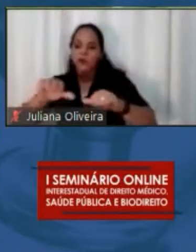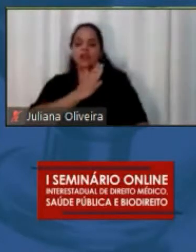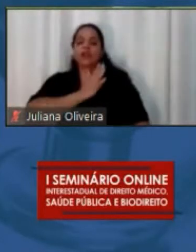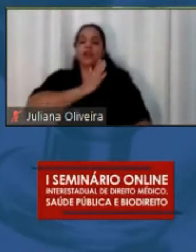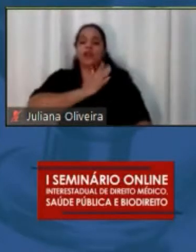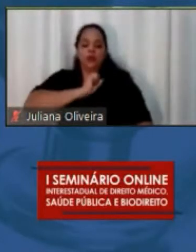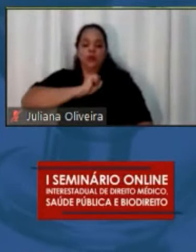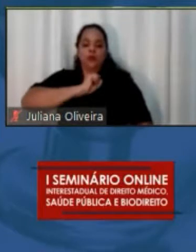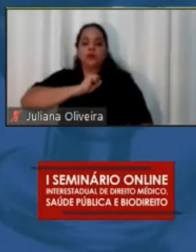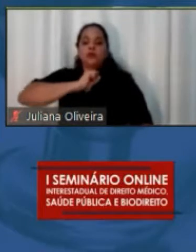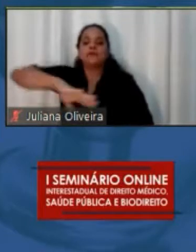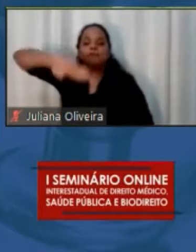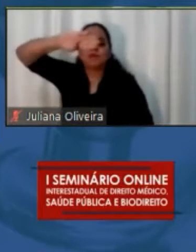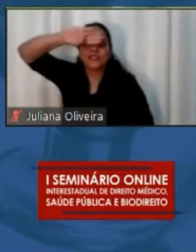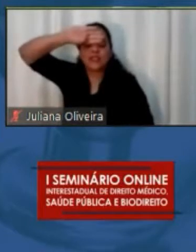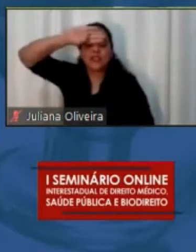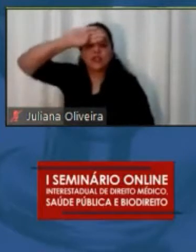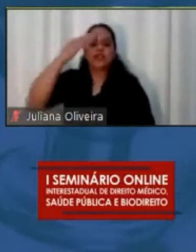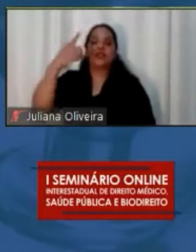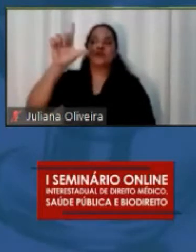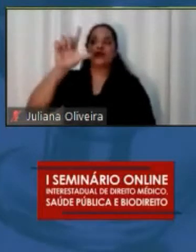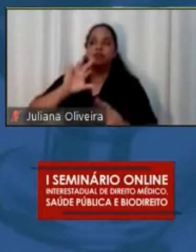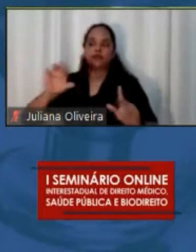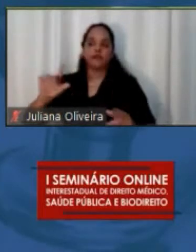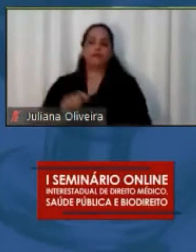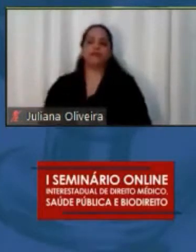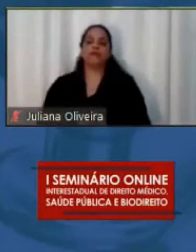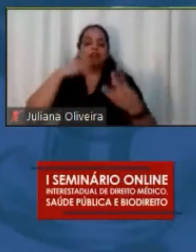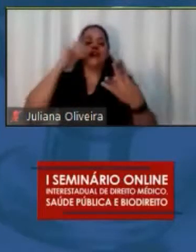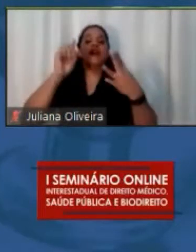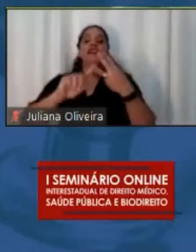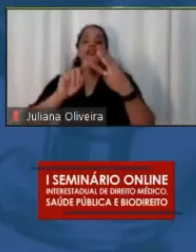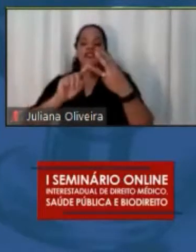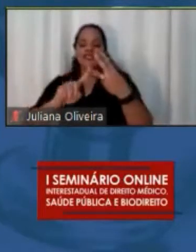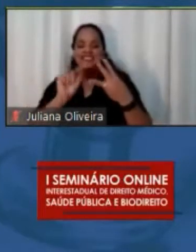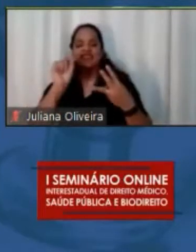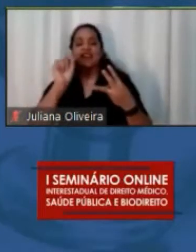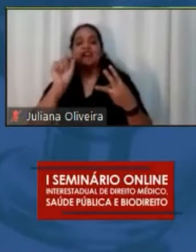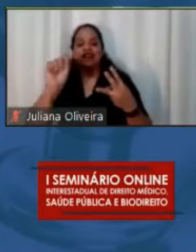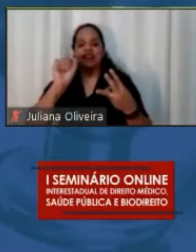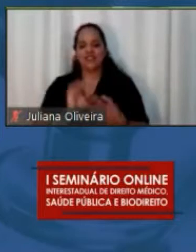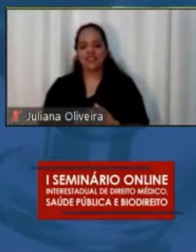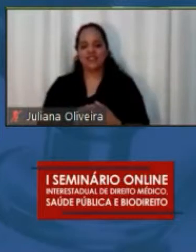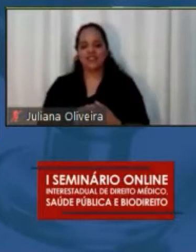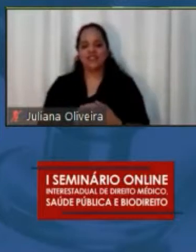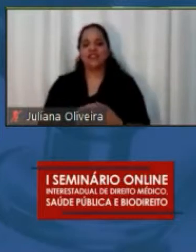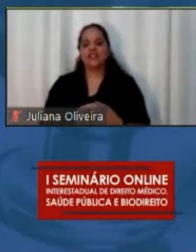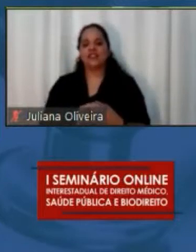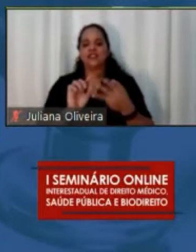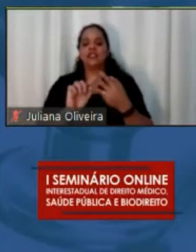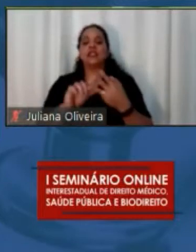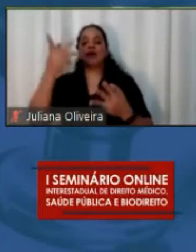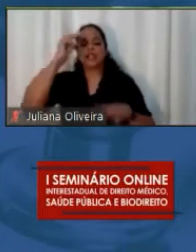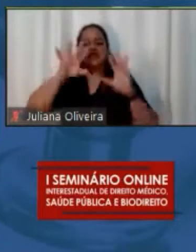coisas que podem acontecer. A terceira coisa que nós queríamos mencionar é a lesão pulmonar relacionada